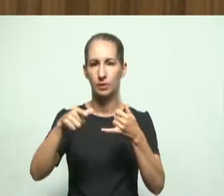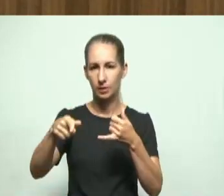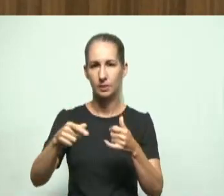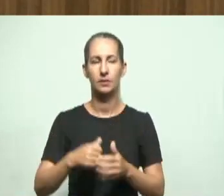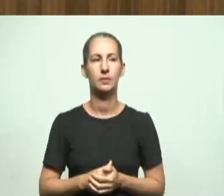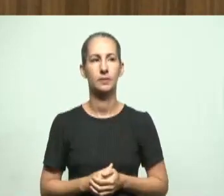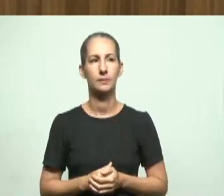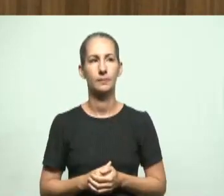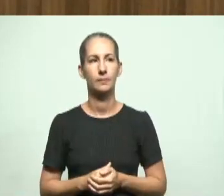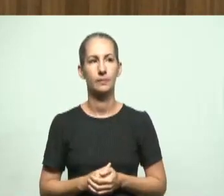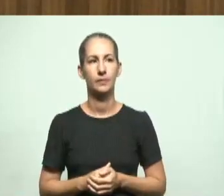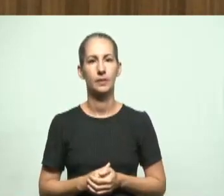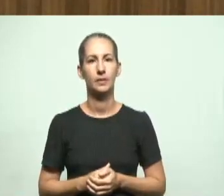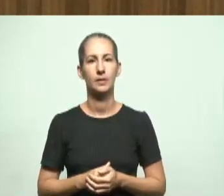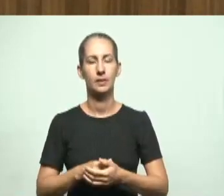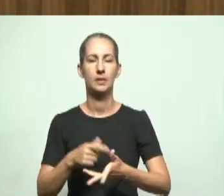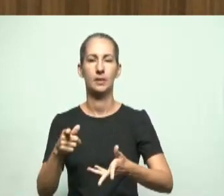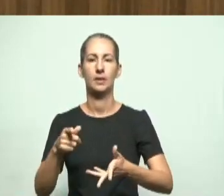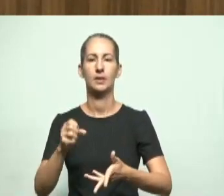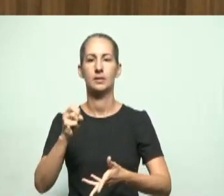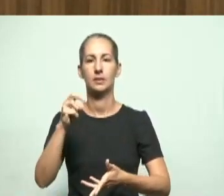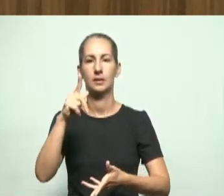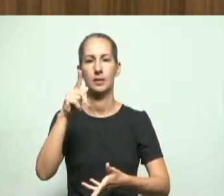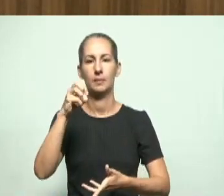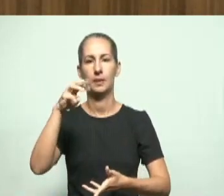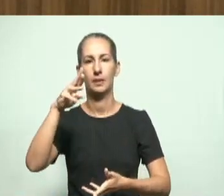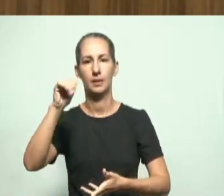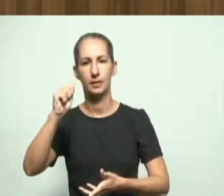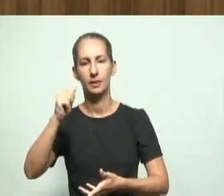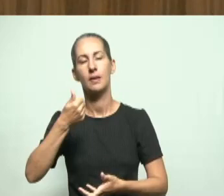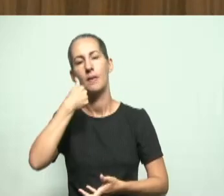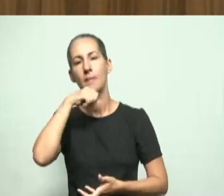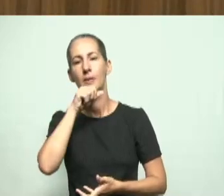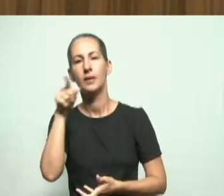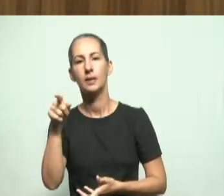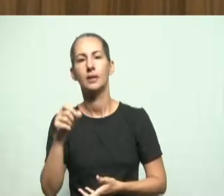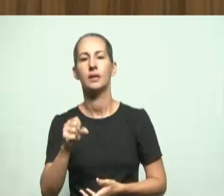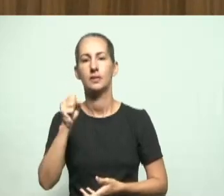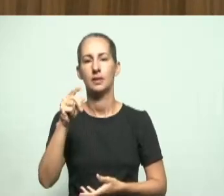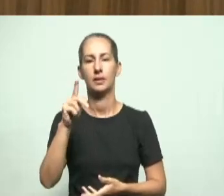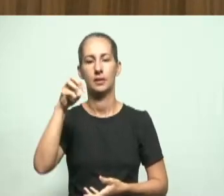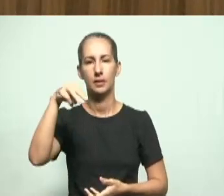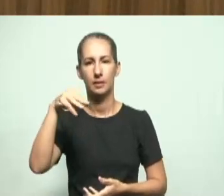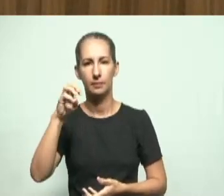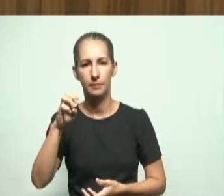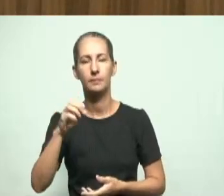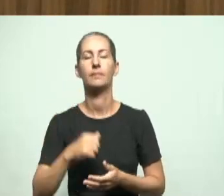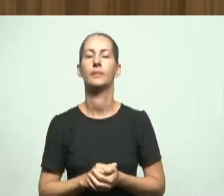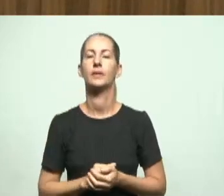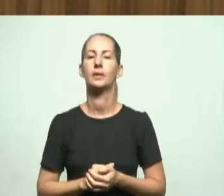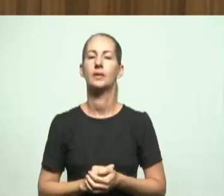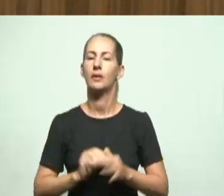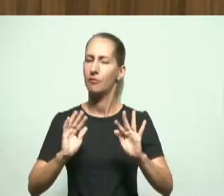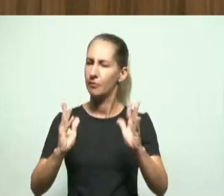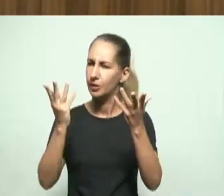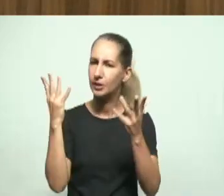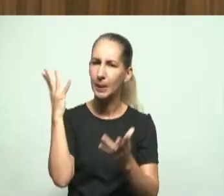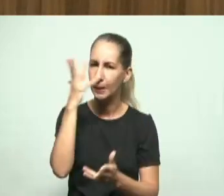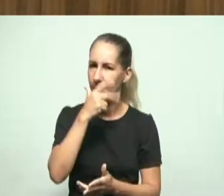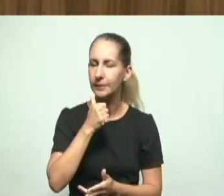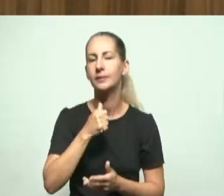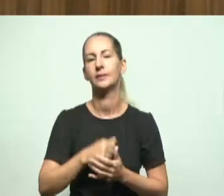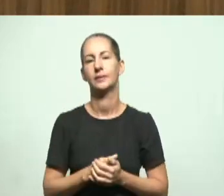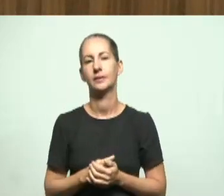na Santa Maria Mãe, com o padre Vigílio, todos que fazem o SEGME SC. Festa maravilhosa, estava lá o nosso